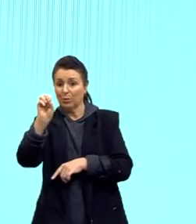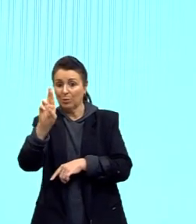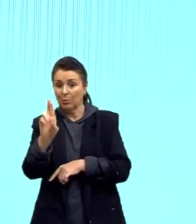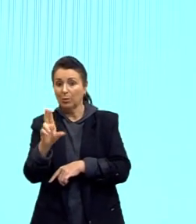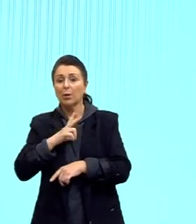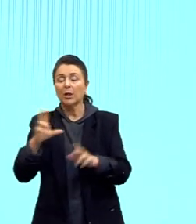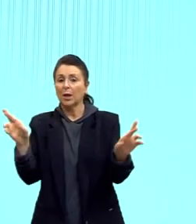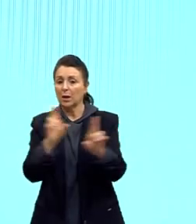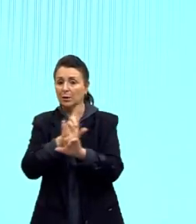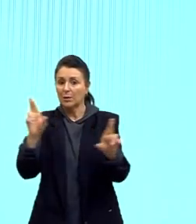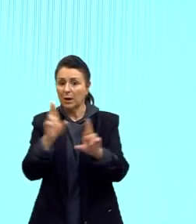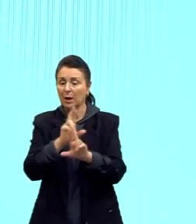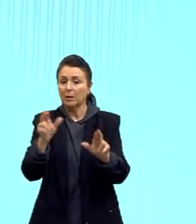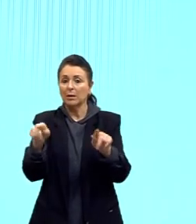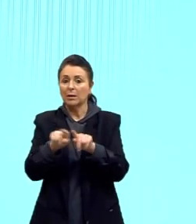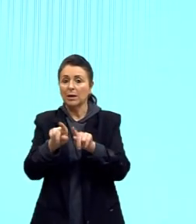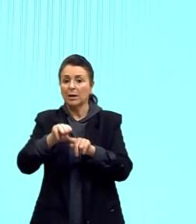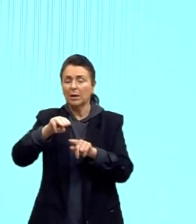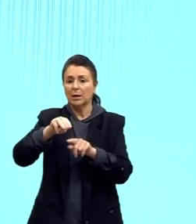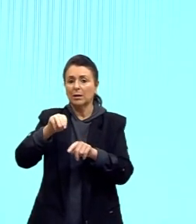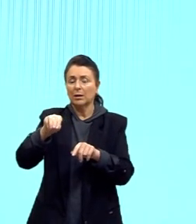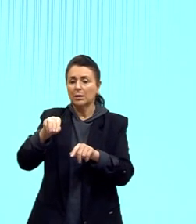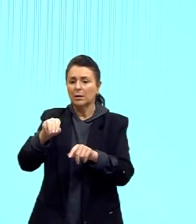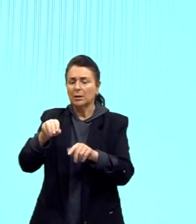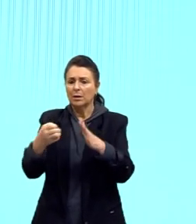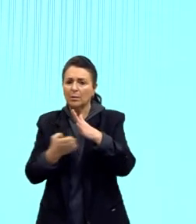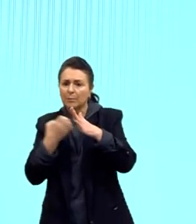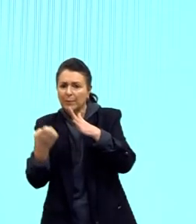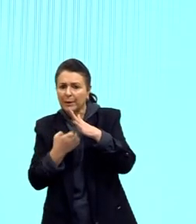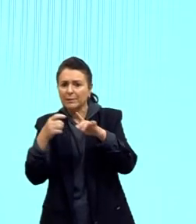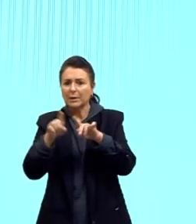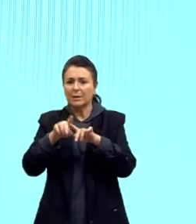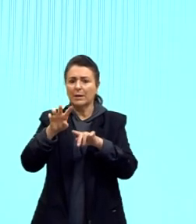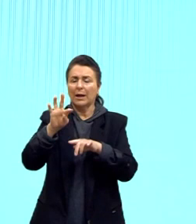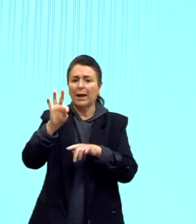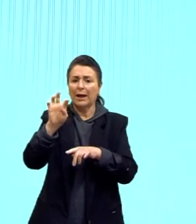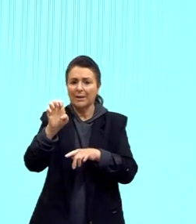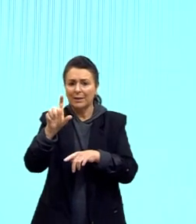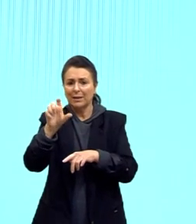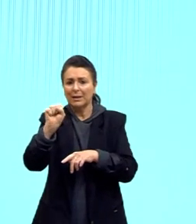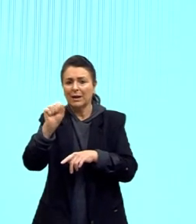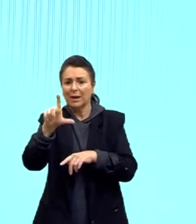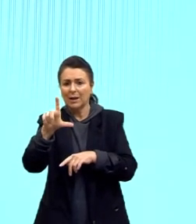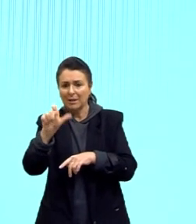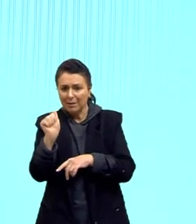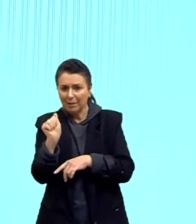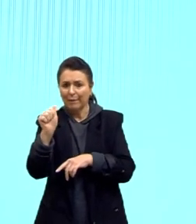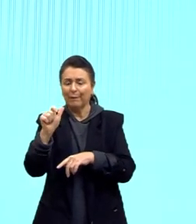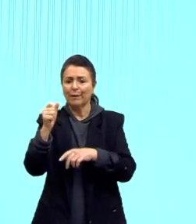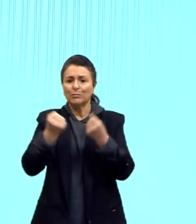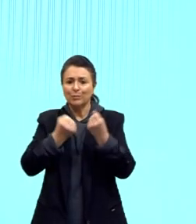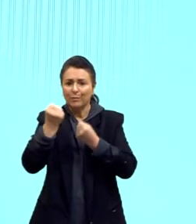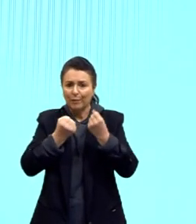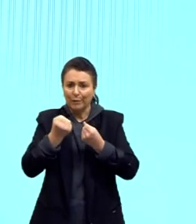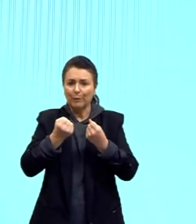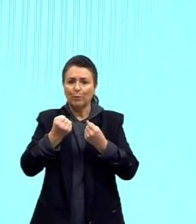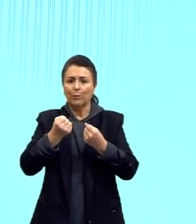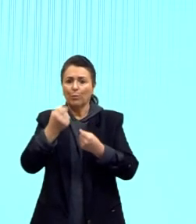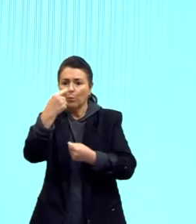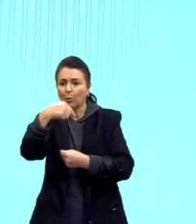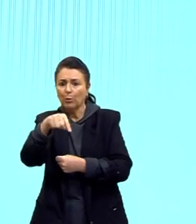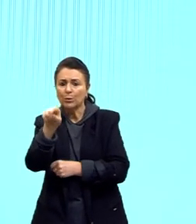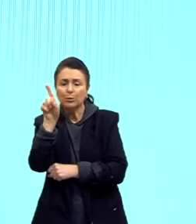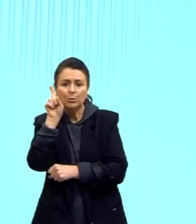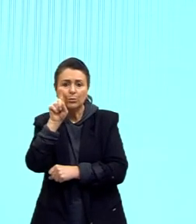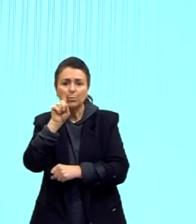de tecnologia né Tu tem a meta nos Estados Unidos né a própria tesla.de automobilística né questão de